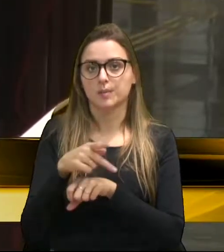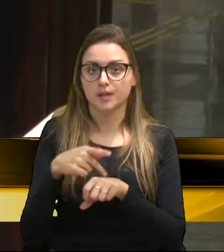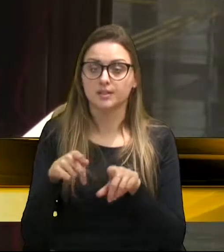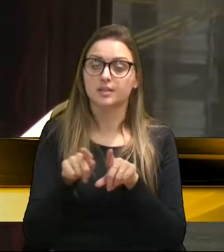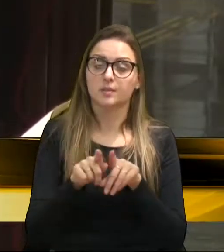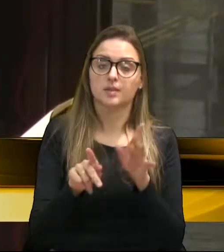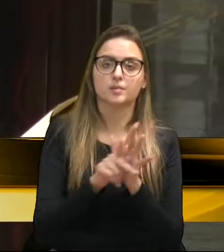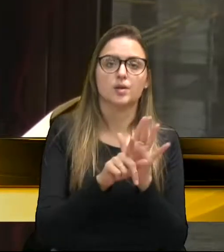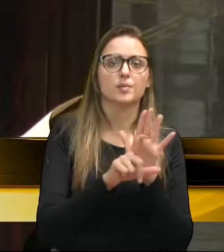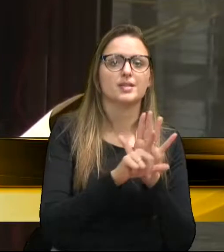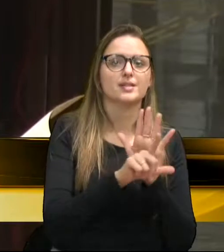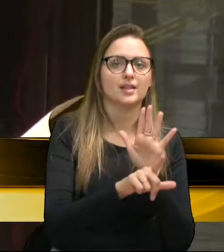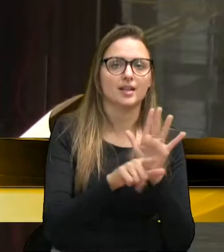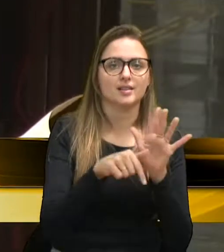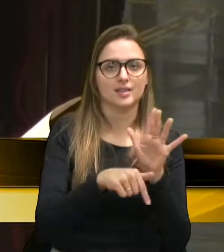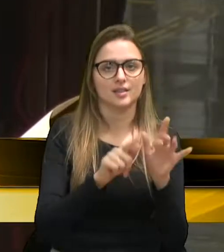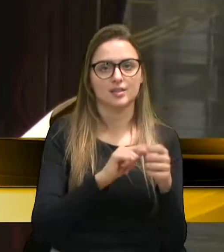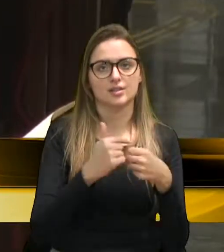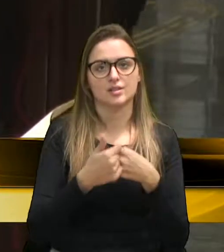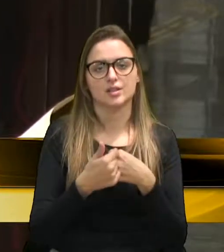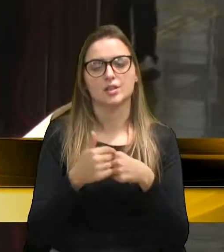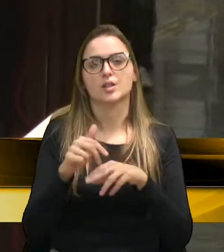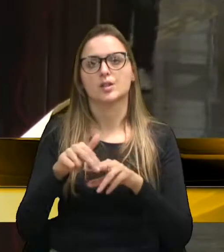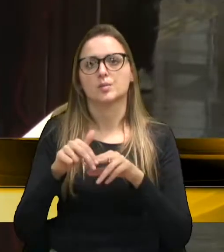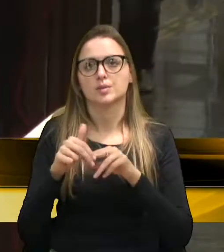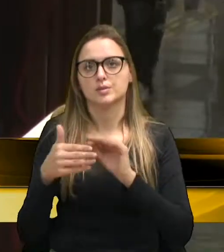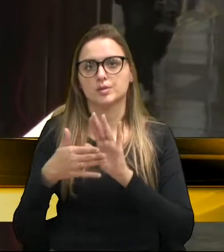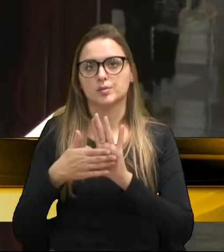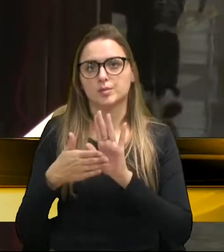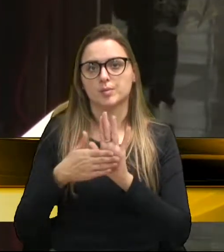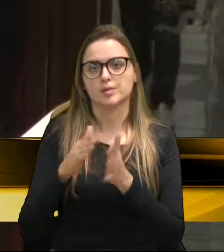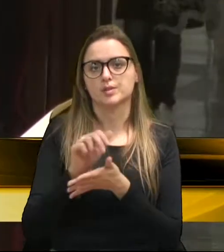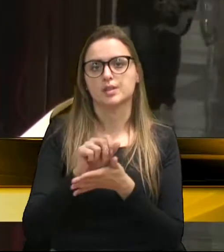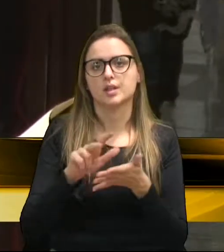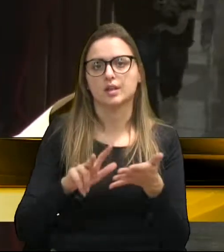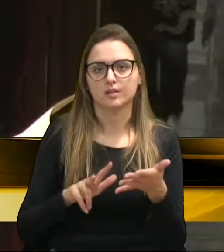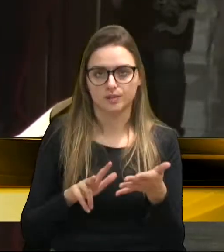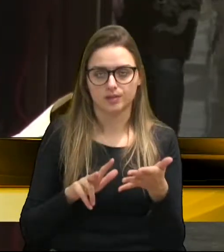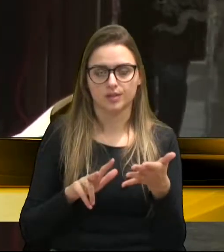face à impossibilidade jurídica constatada diante da proposta analisada,